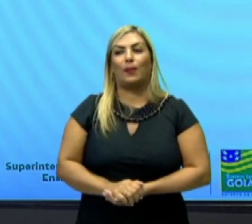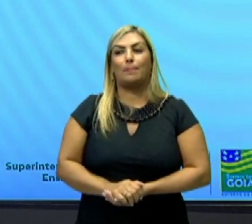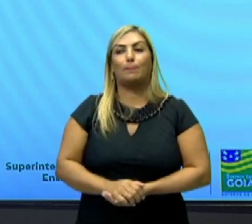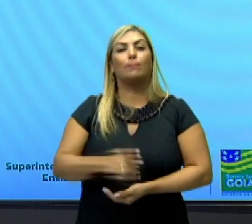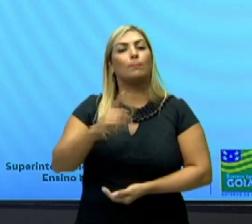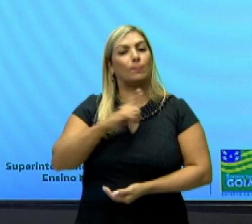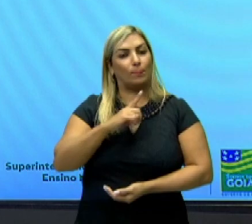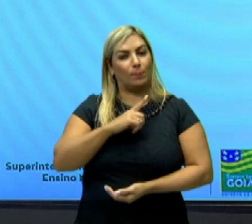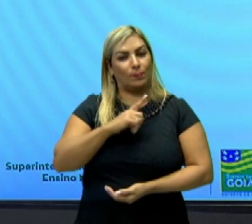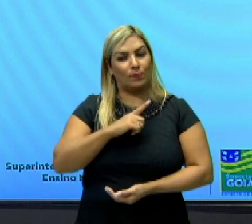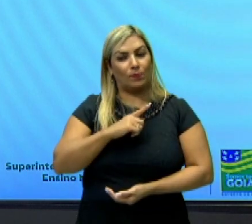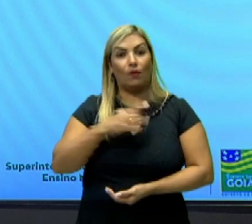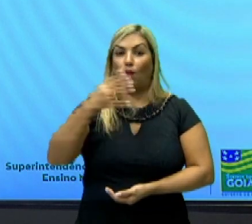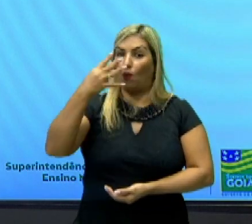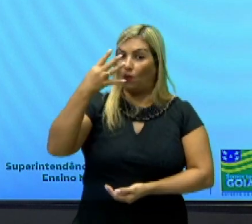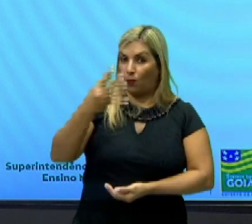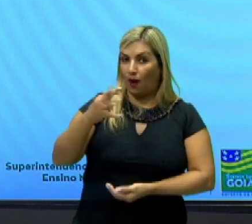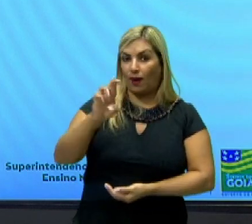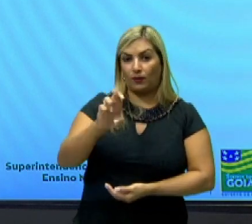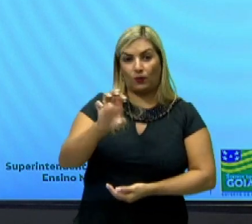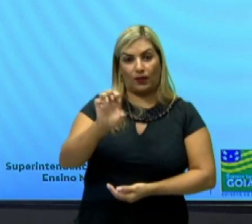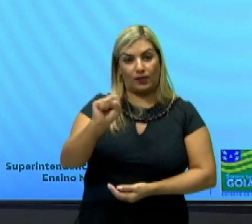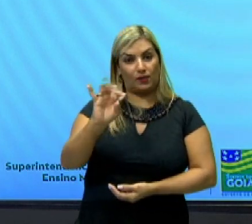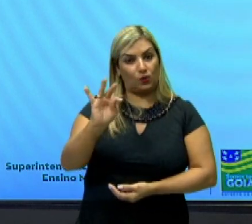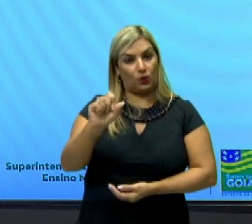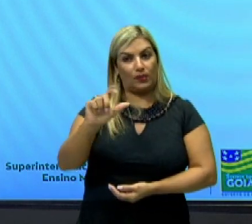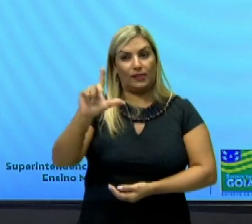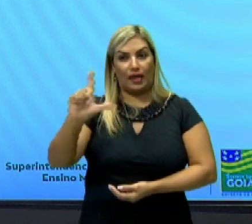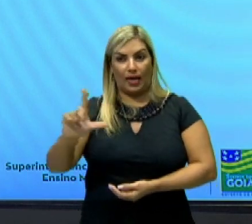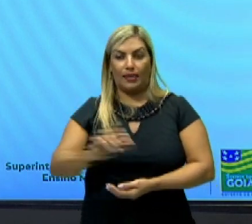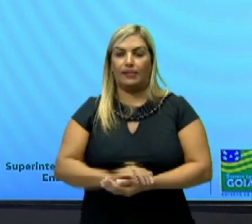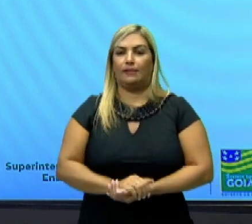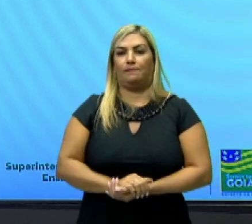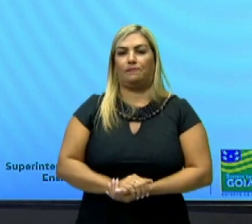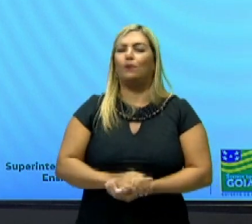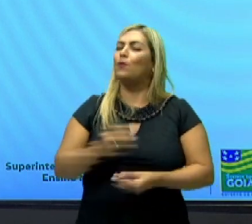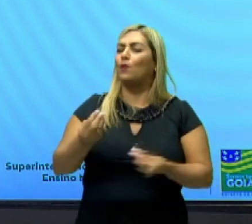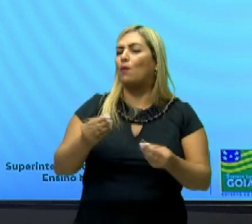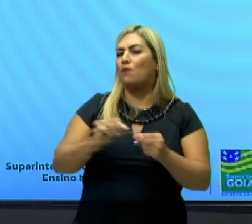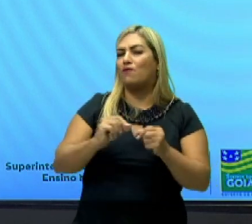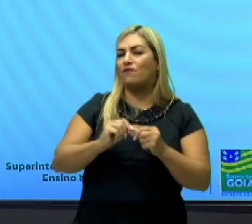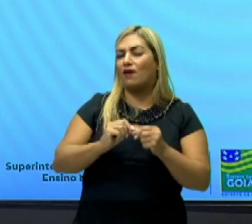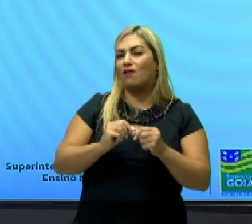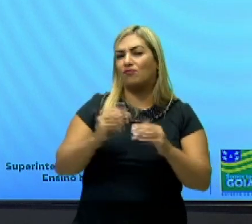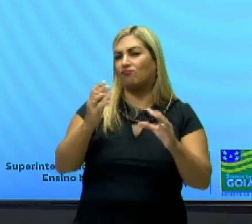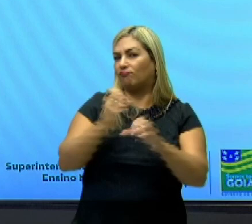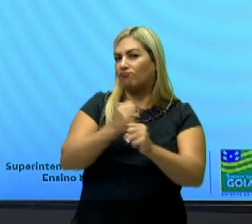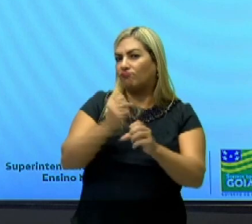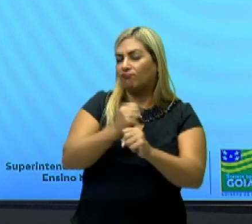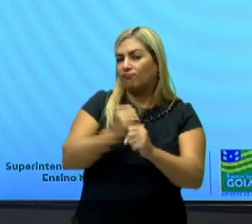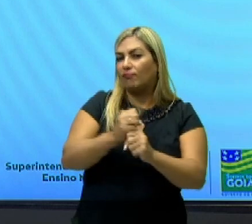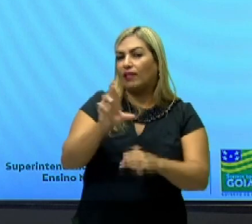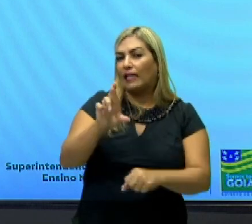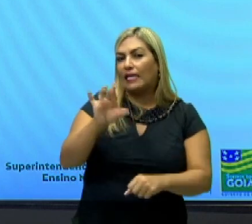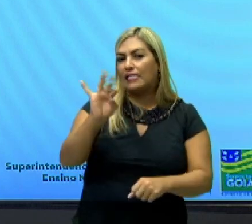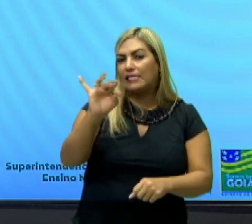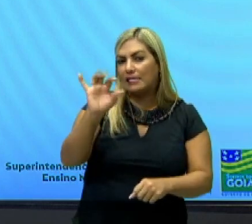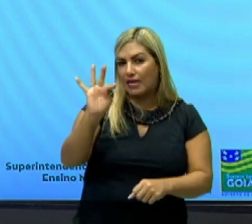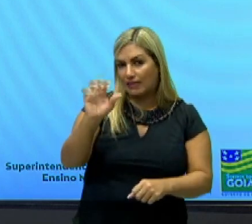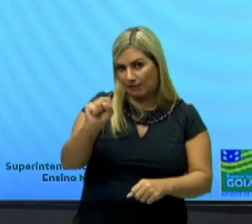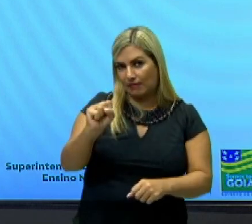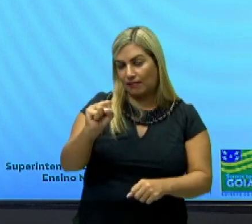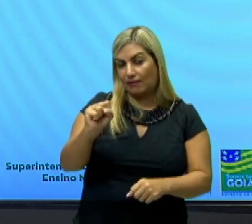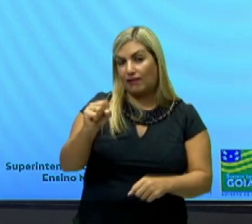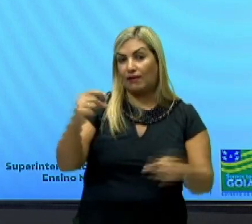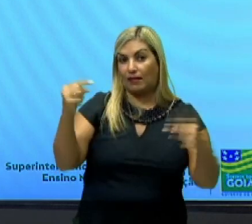Eu tenho 4 resistores R, tá certo? Como é que eu faço para calcular a resistência equivalente? E a gente tem que